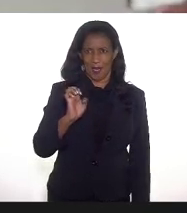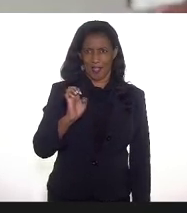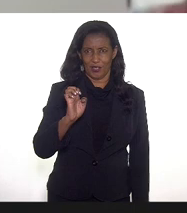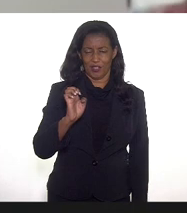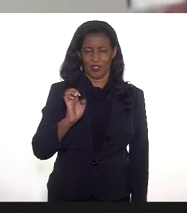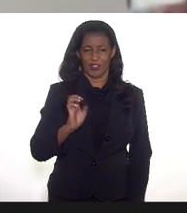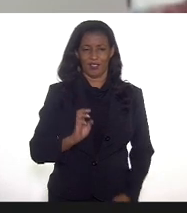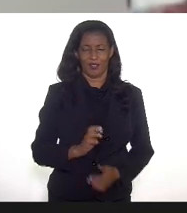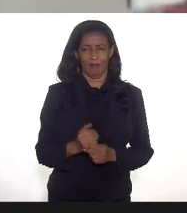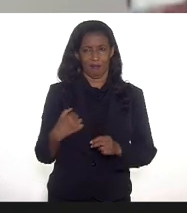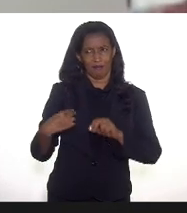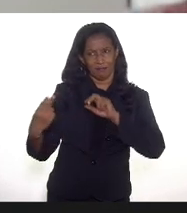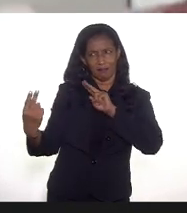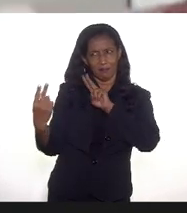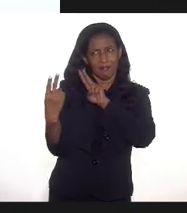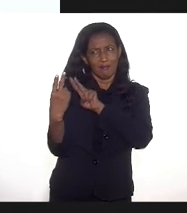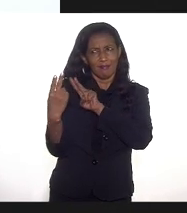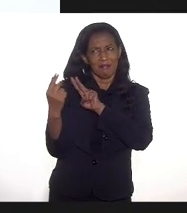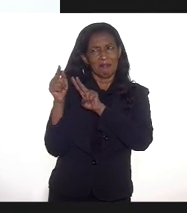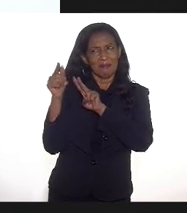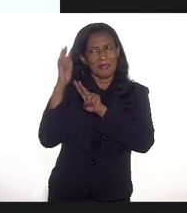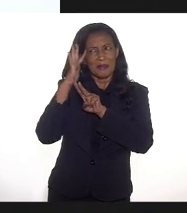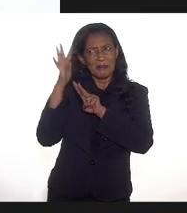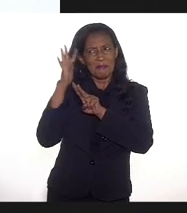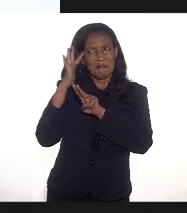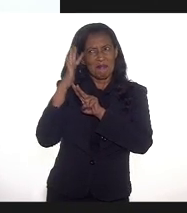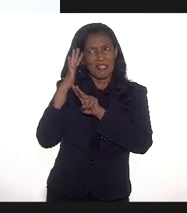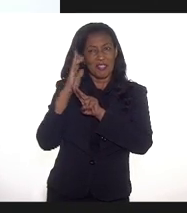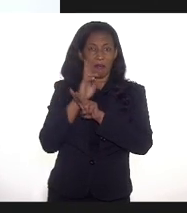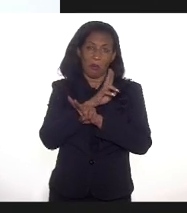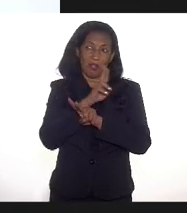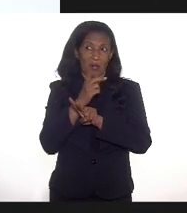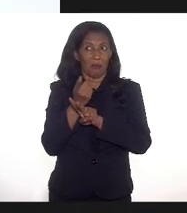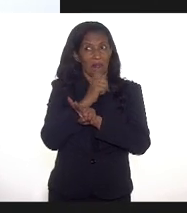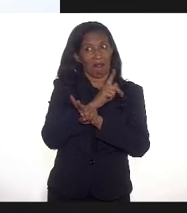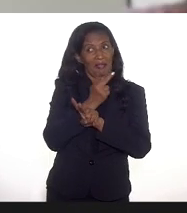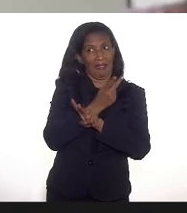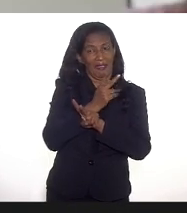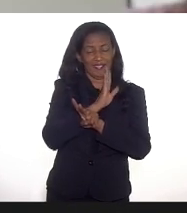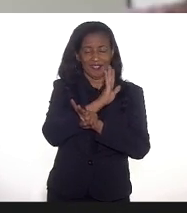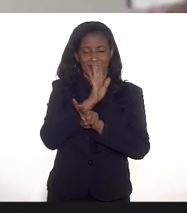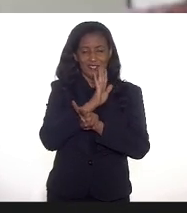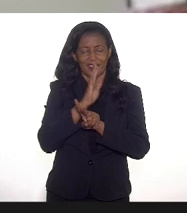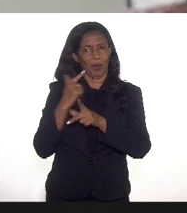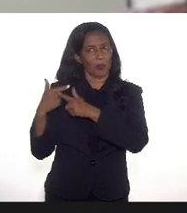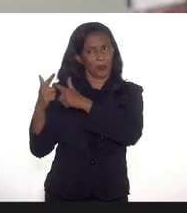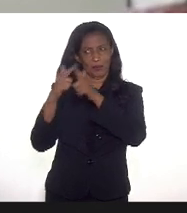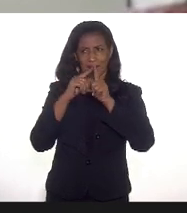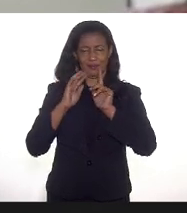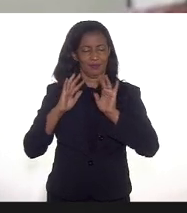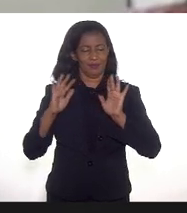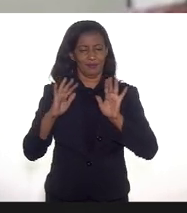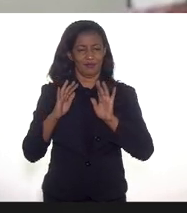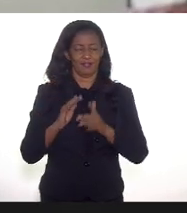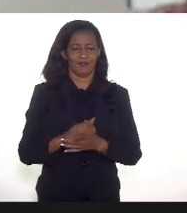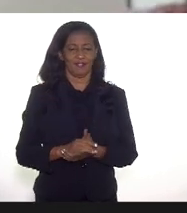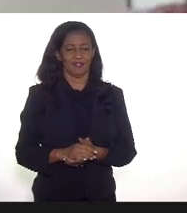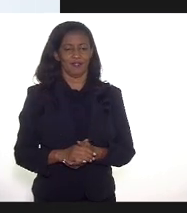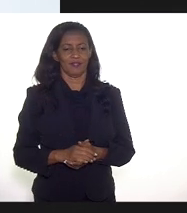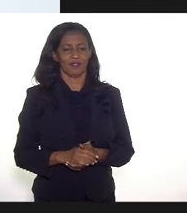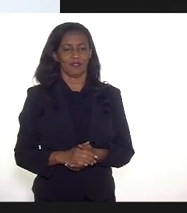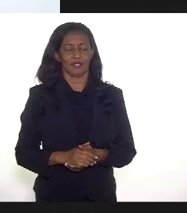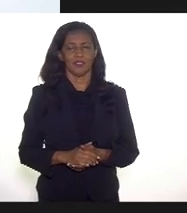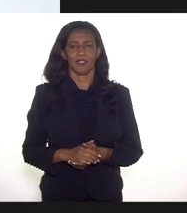Eu estava olhando para você, imaginando que fosse você, mas na lista ainda estava o nome anterior. Obrigado, Bete. Sem problemas. Bom, vamos